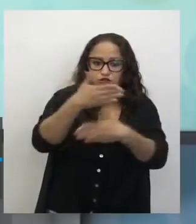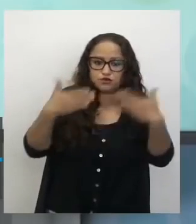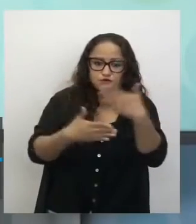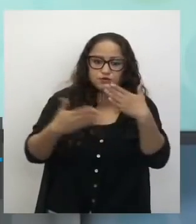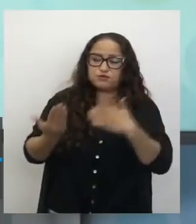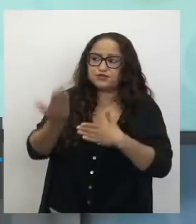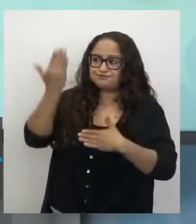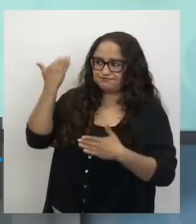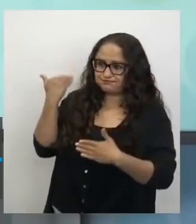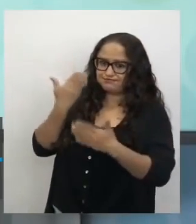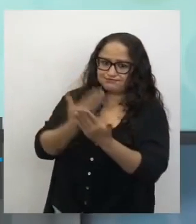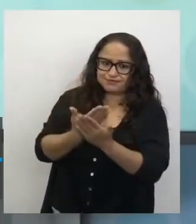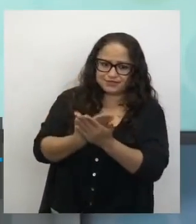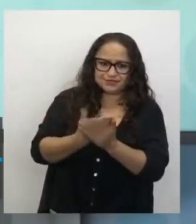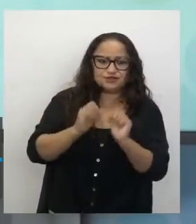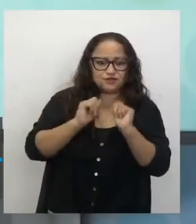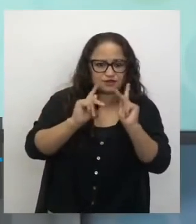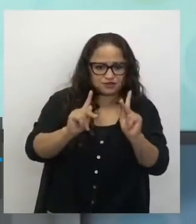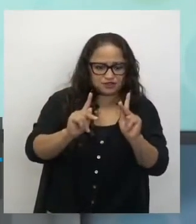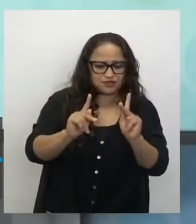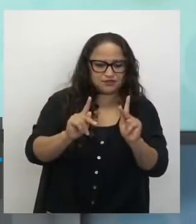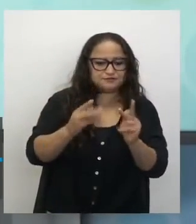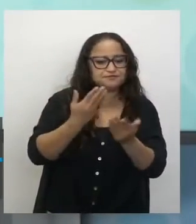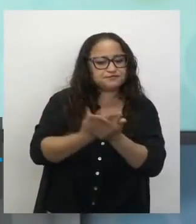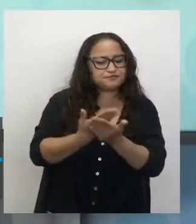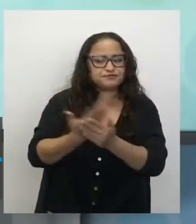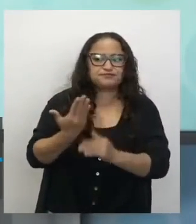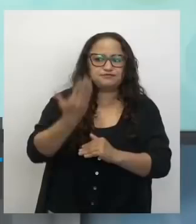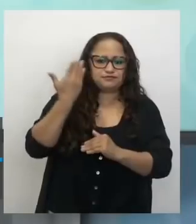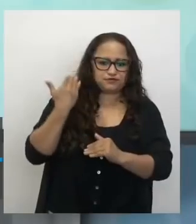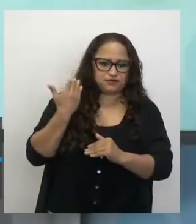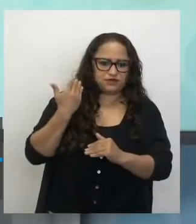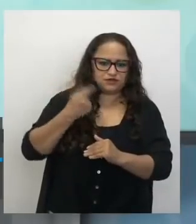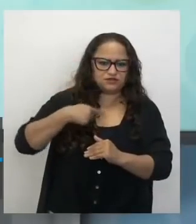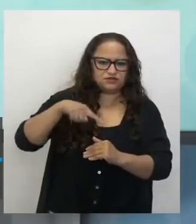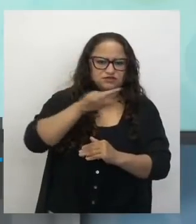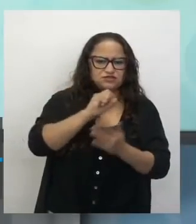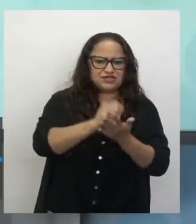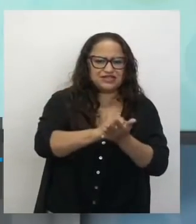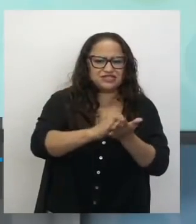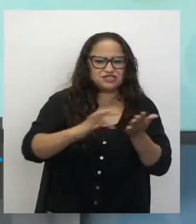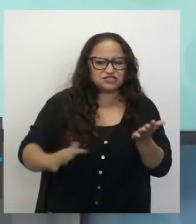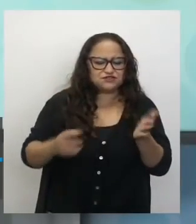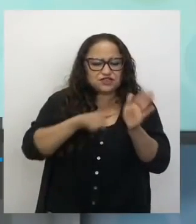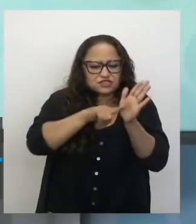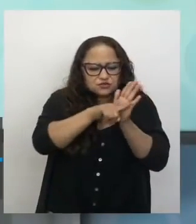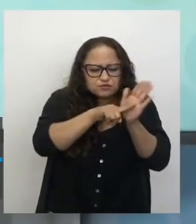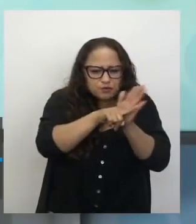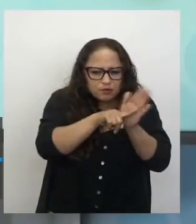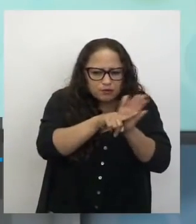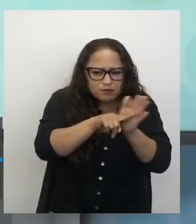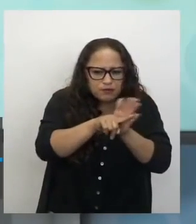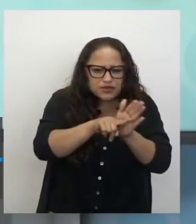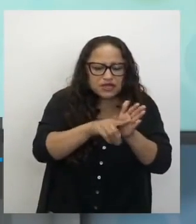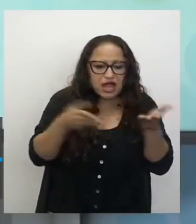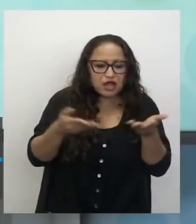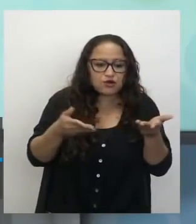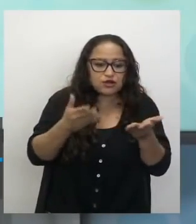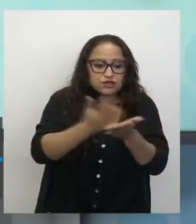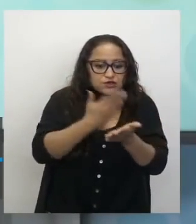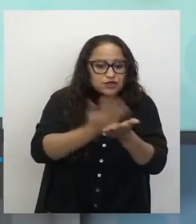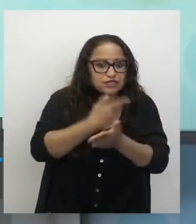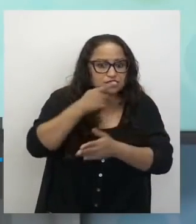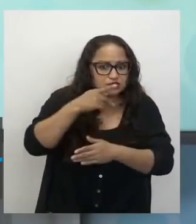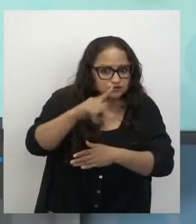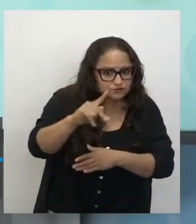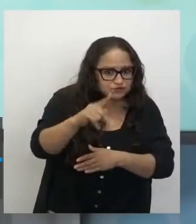tá certo? Então vamos lá, ó. Na aula passada, a gente estava fazendo uma atividade de investigação. Aí no caderno de vocês, no